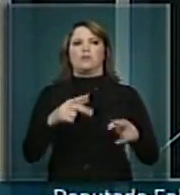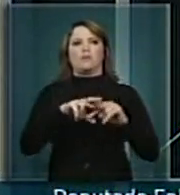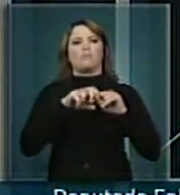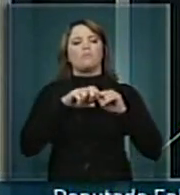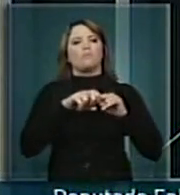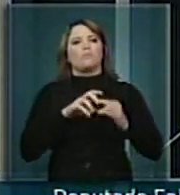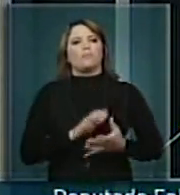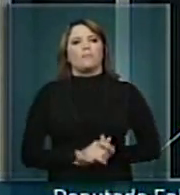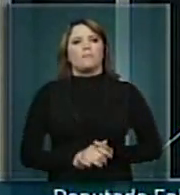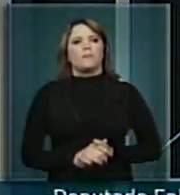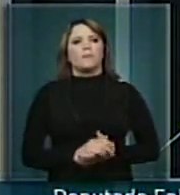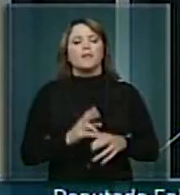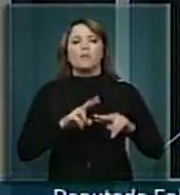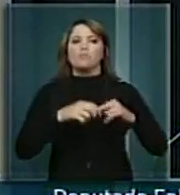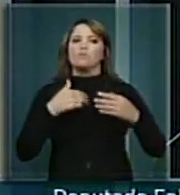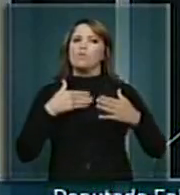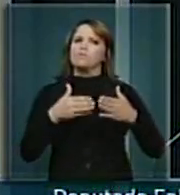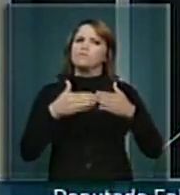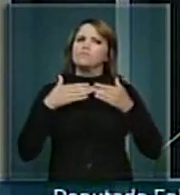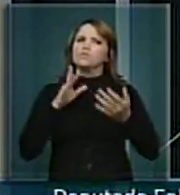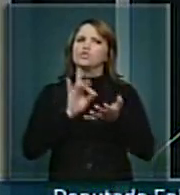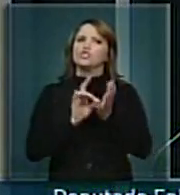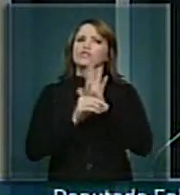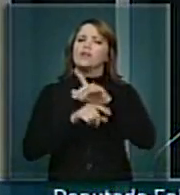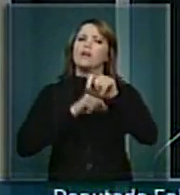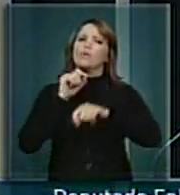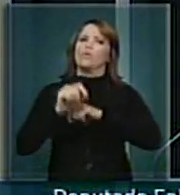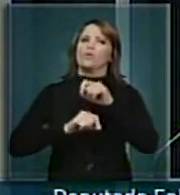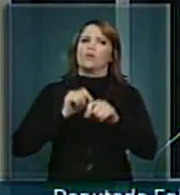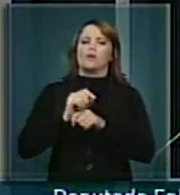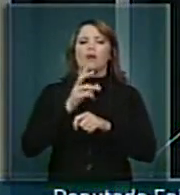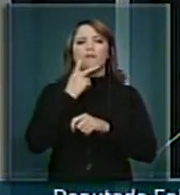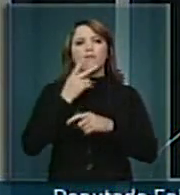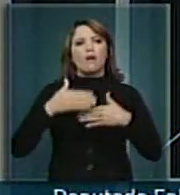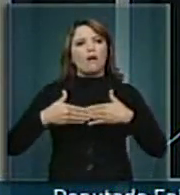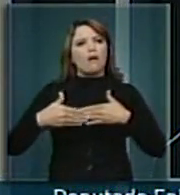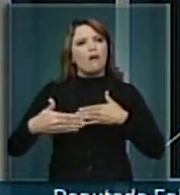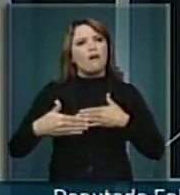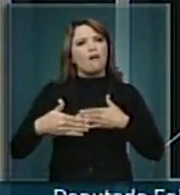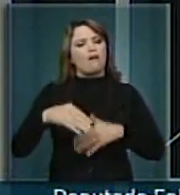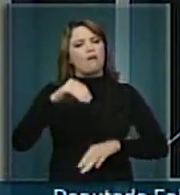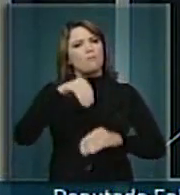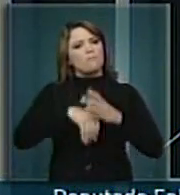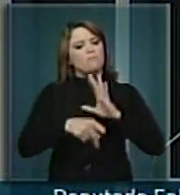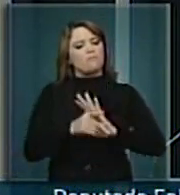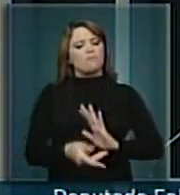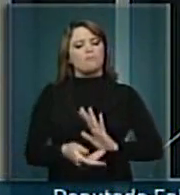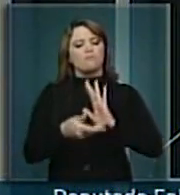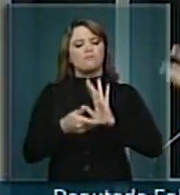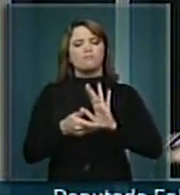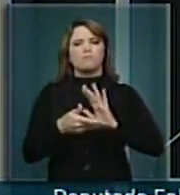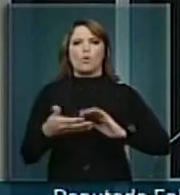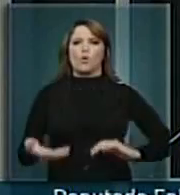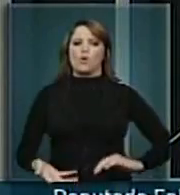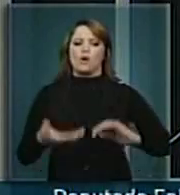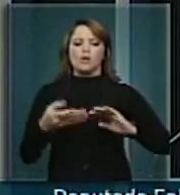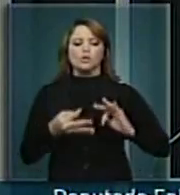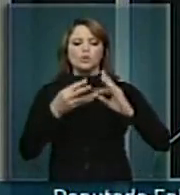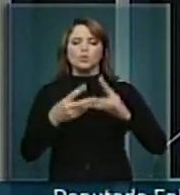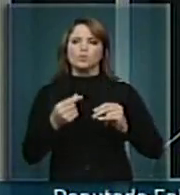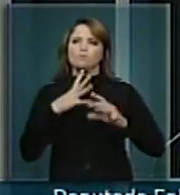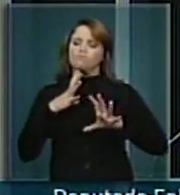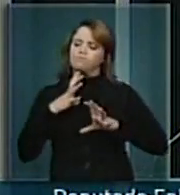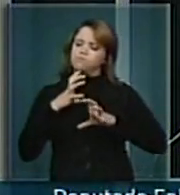isso mesmo, o meu apelo aqui é no sentido de que, a partir desta casa, o Congresso Nacional